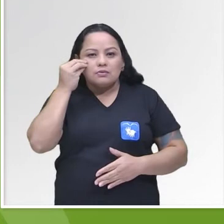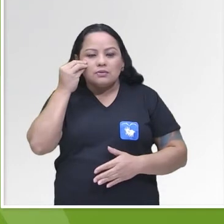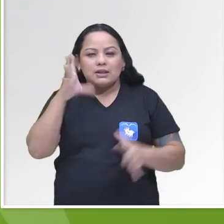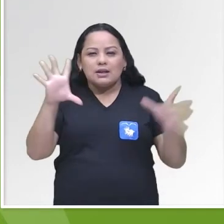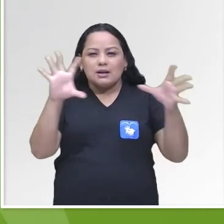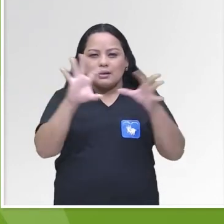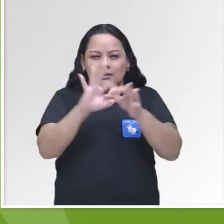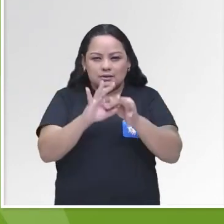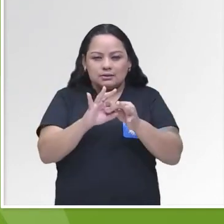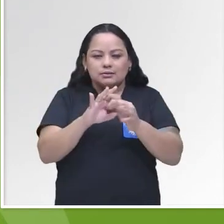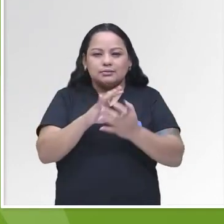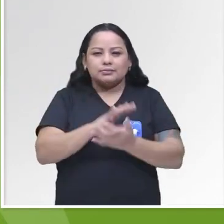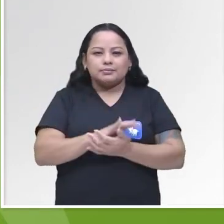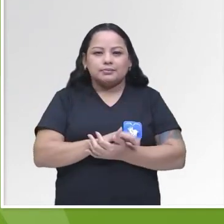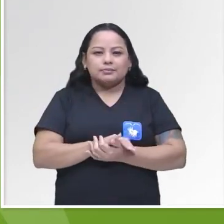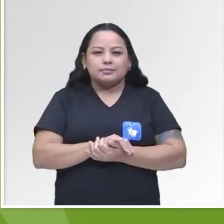ligantes